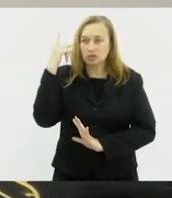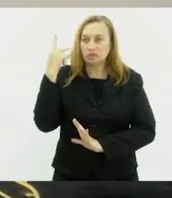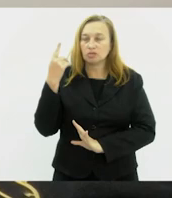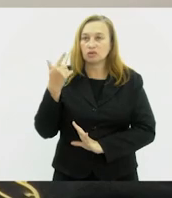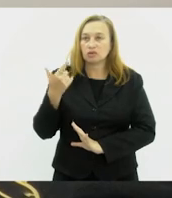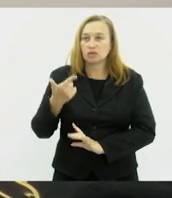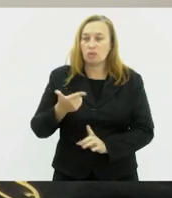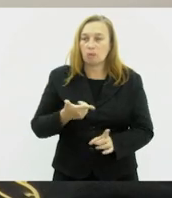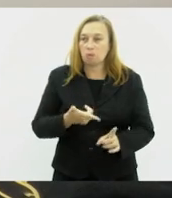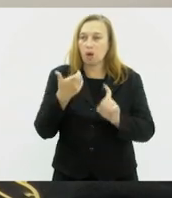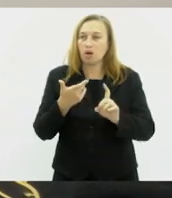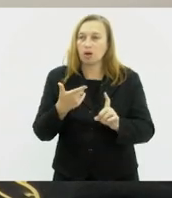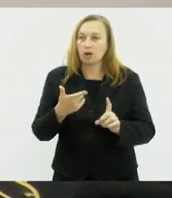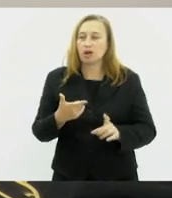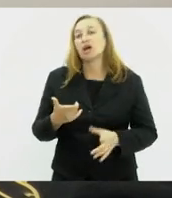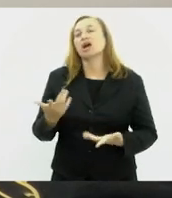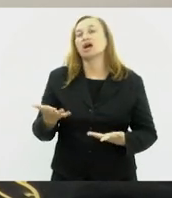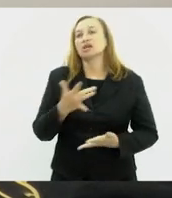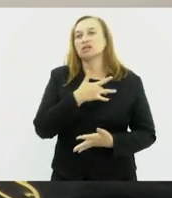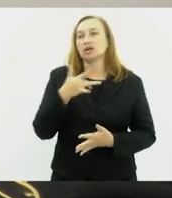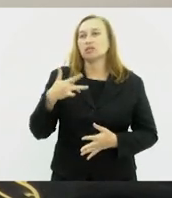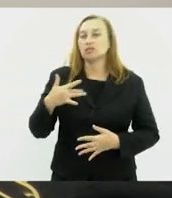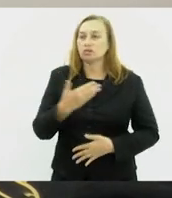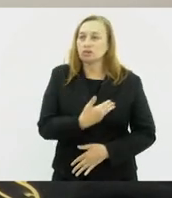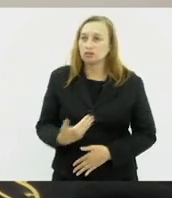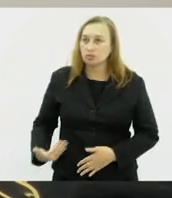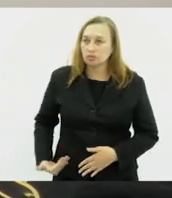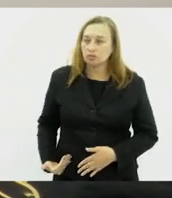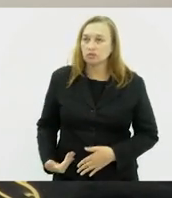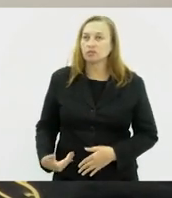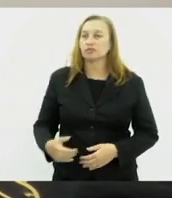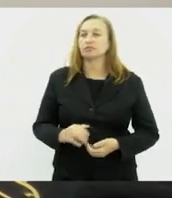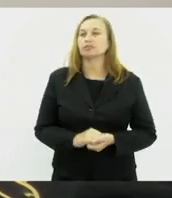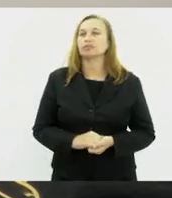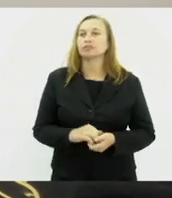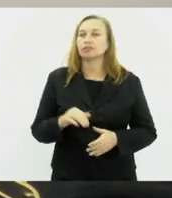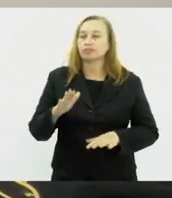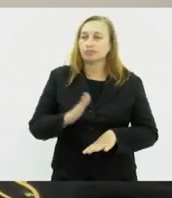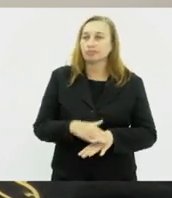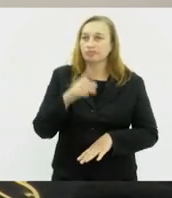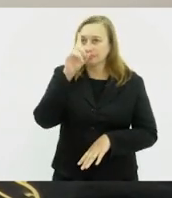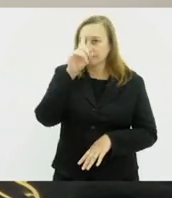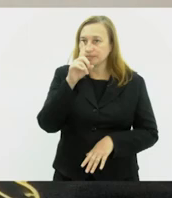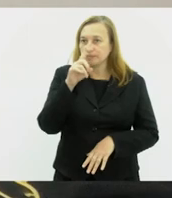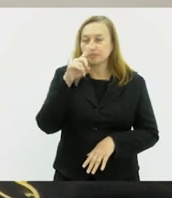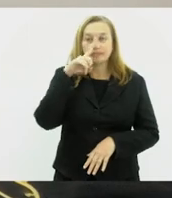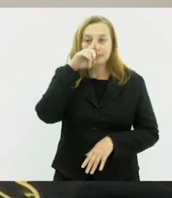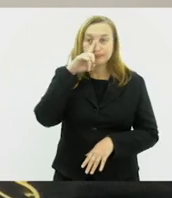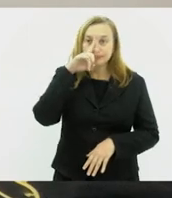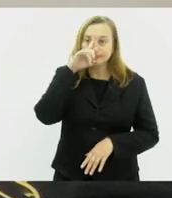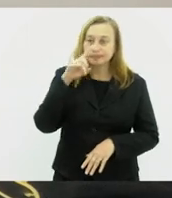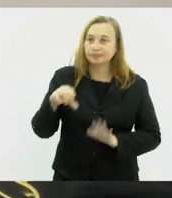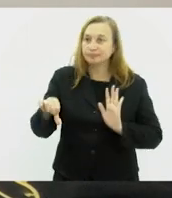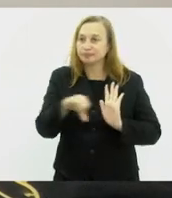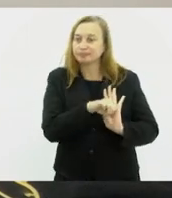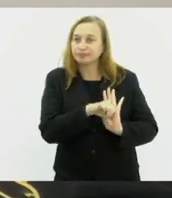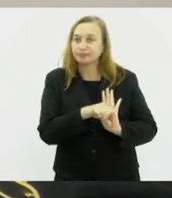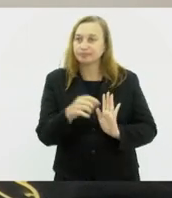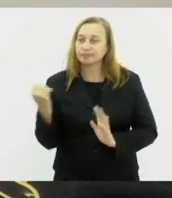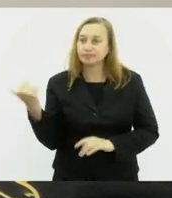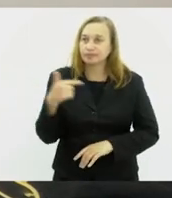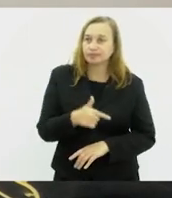a saúde pública na verdade ela é ela é agravada Ela é colocada em mais risco com essa criminalização do que esse suposto bem